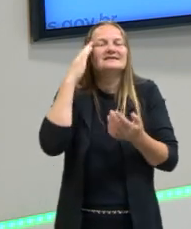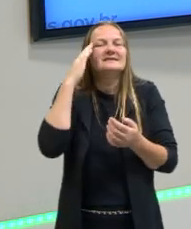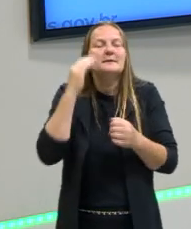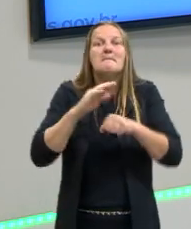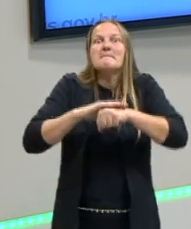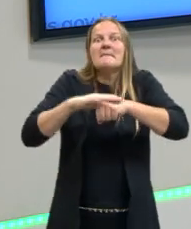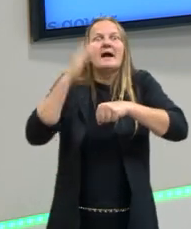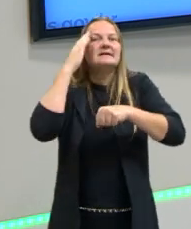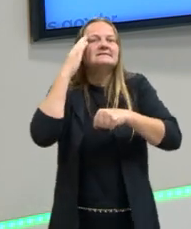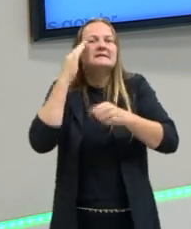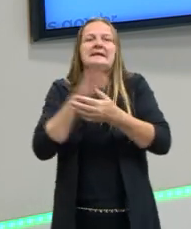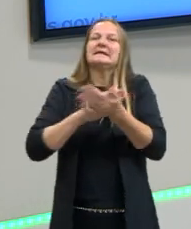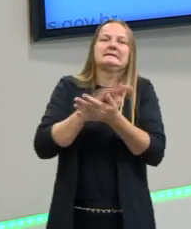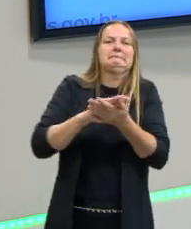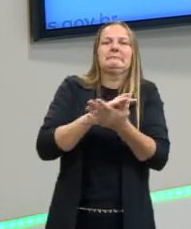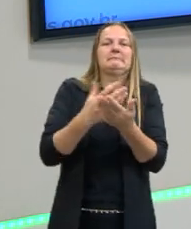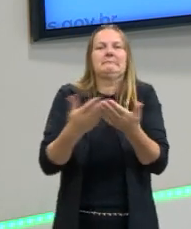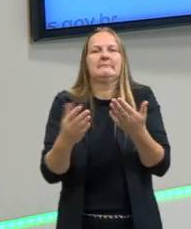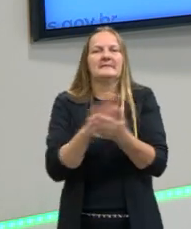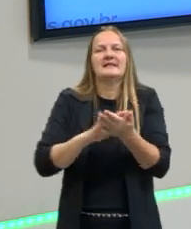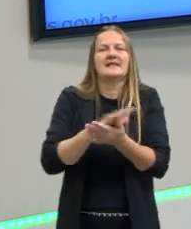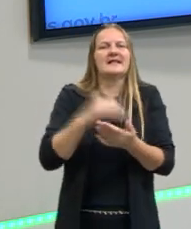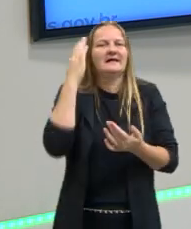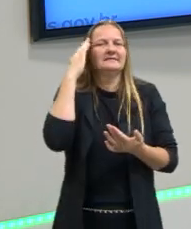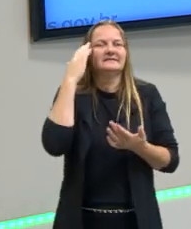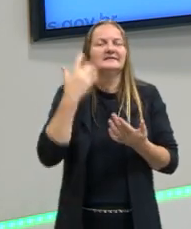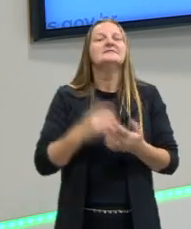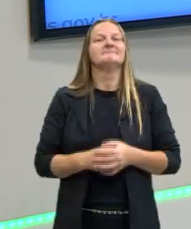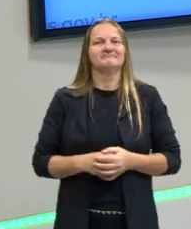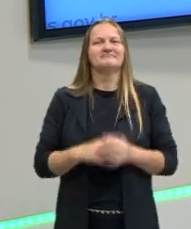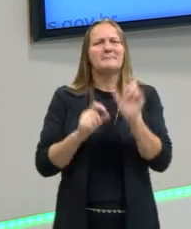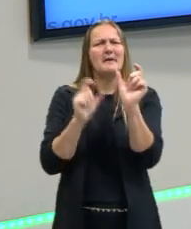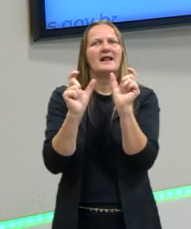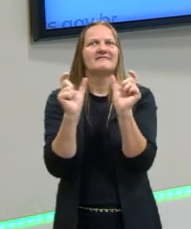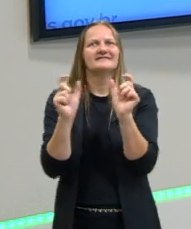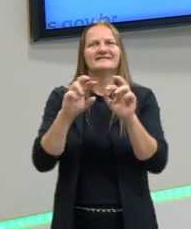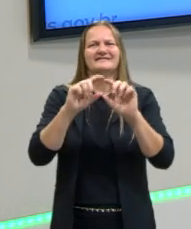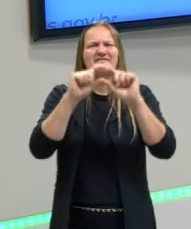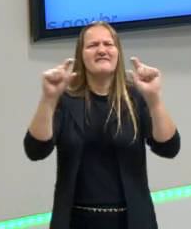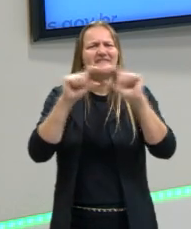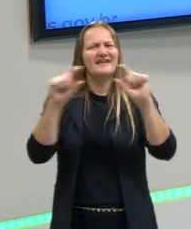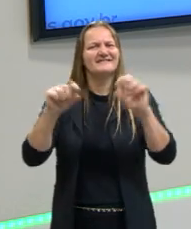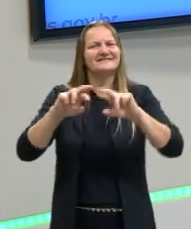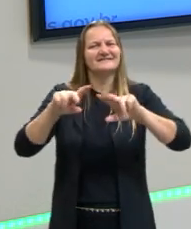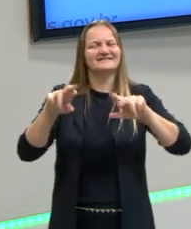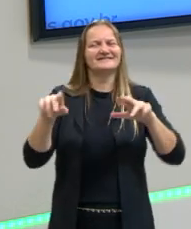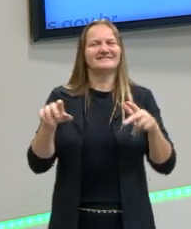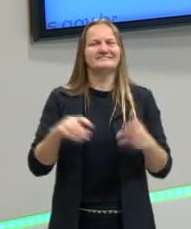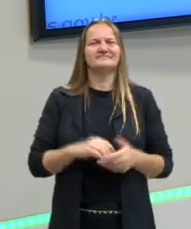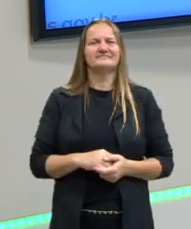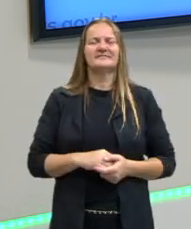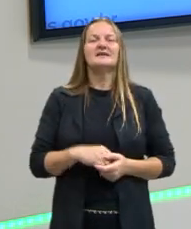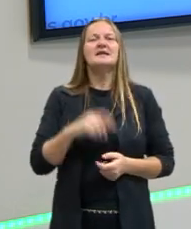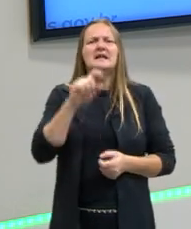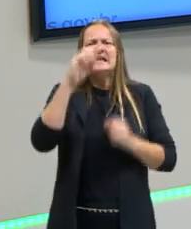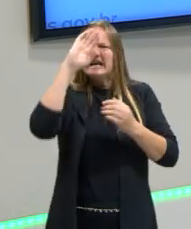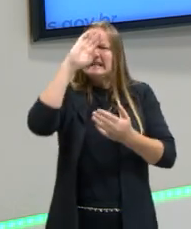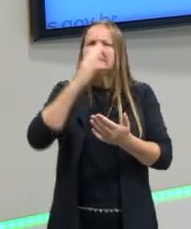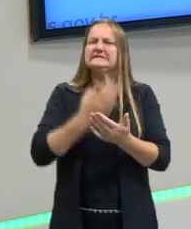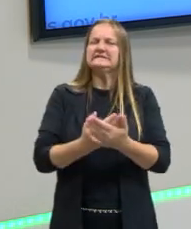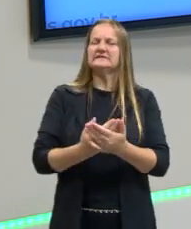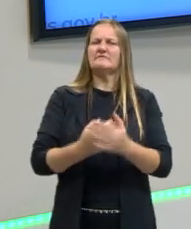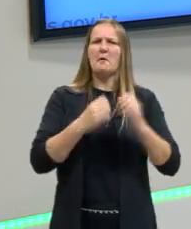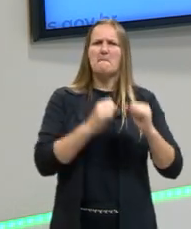sei mais sei que nada sei' e o Sócrates acreditava muito que o conhecimento né O Poder do ser humano